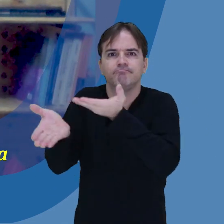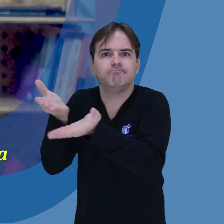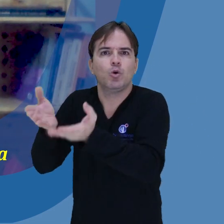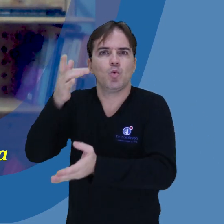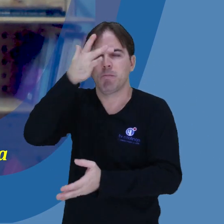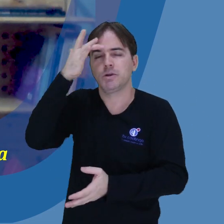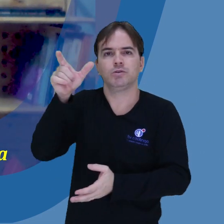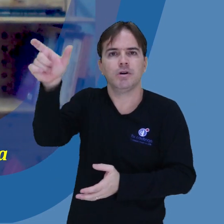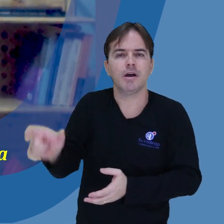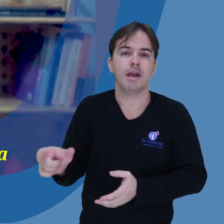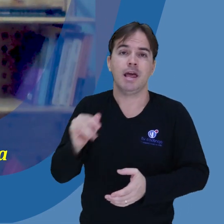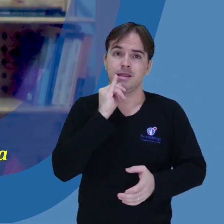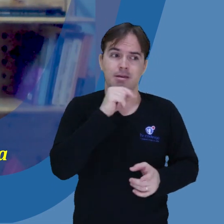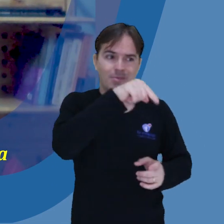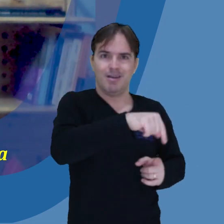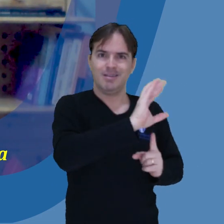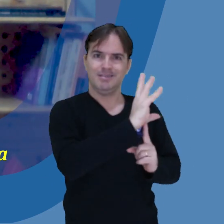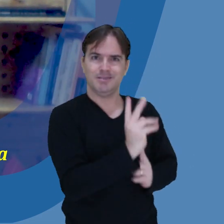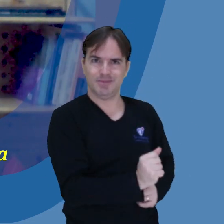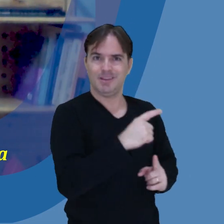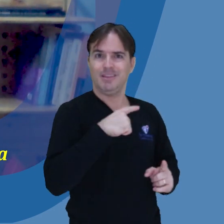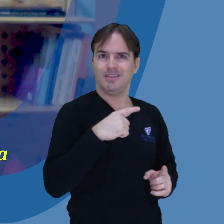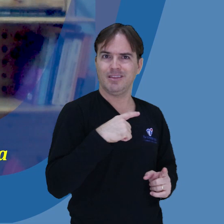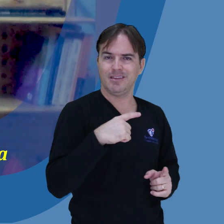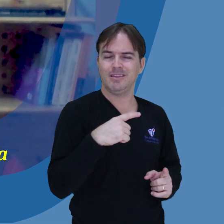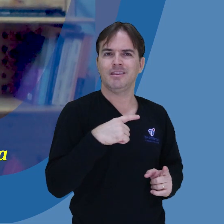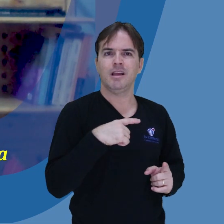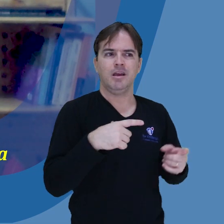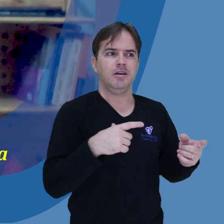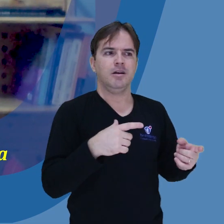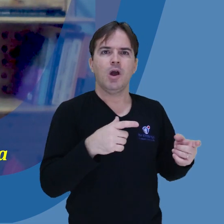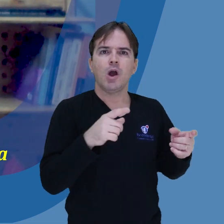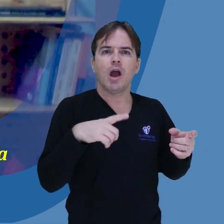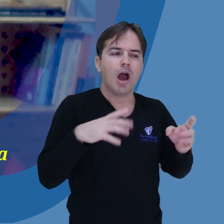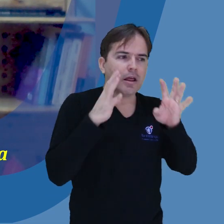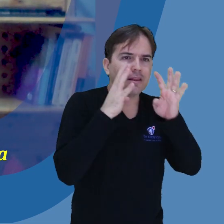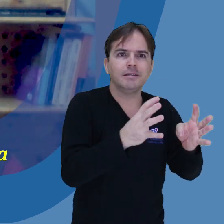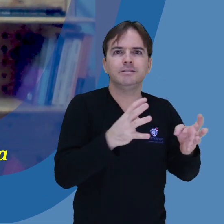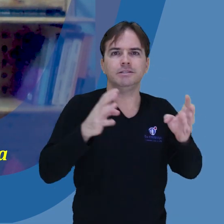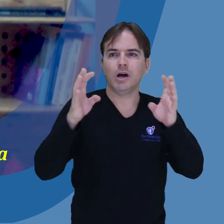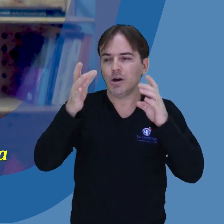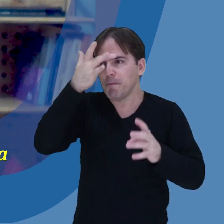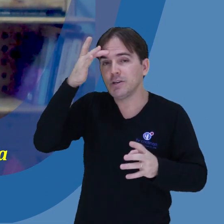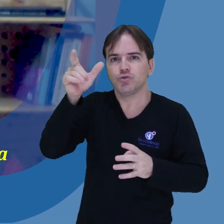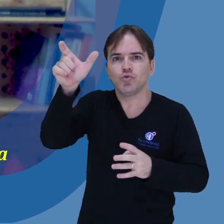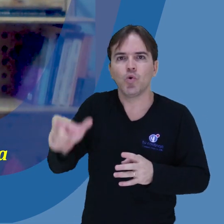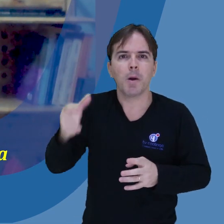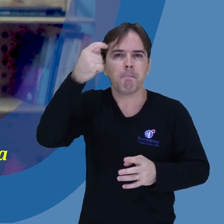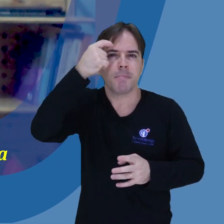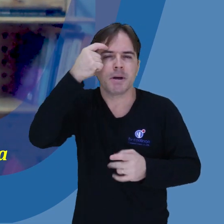nordestino, nesse pedacinho do sertão, eu tenho acompanhado o trabalho da residência multiprofissional de saúde mental e de